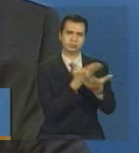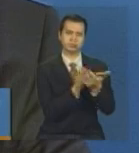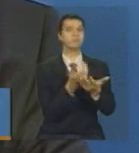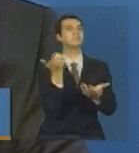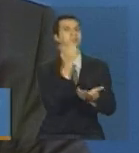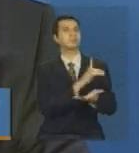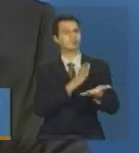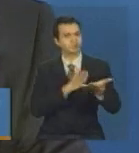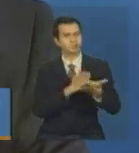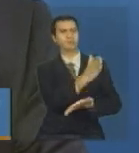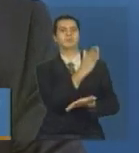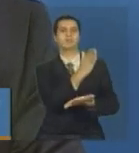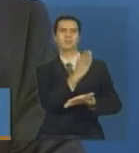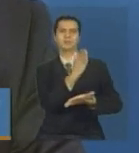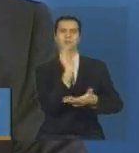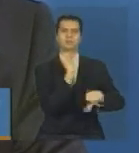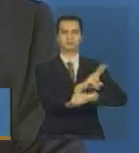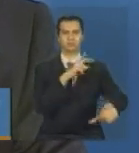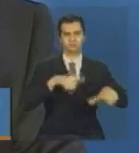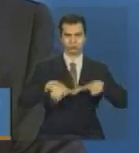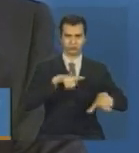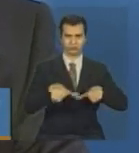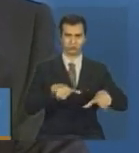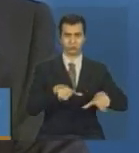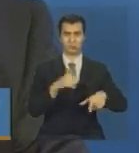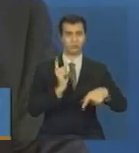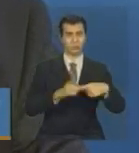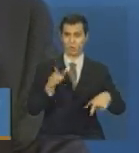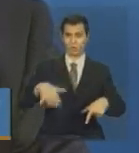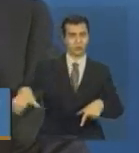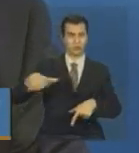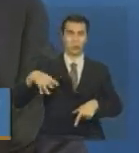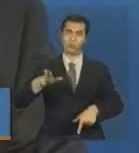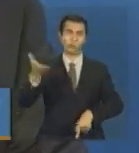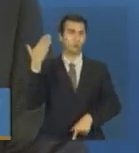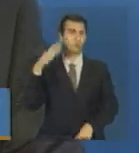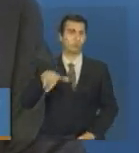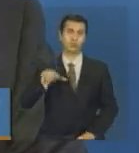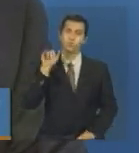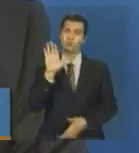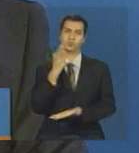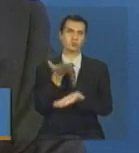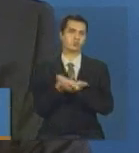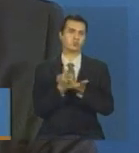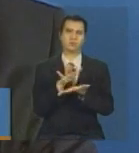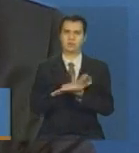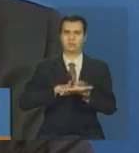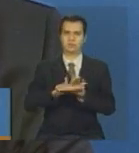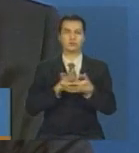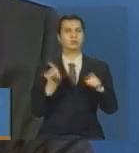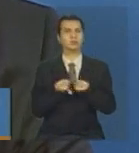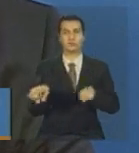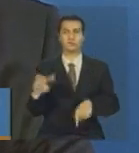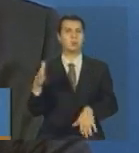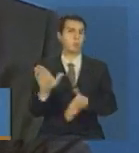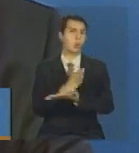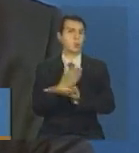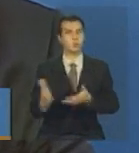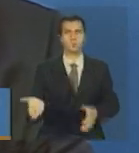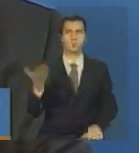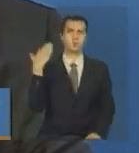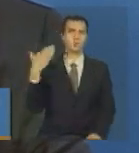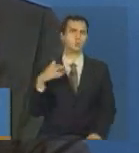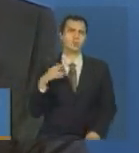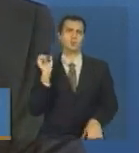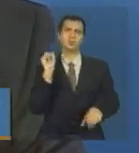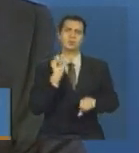nunca mesmo teve acesso a qualquer curso de capacitação ou de qualificação, ou nunca teve acesso ao mundo formal do trabalho, pois vive,